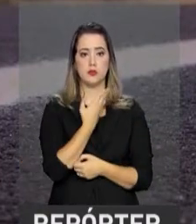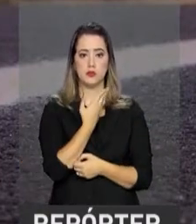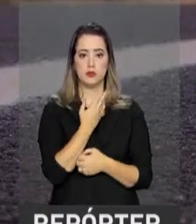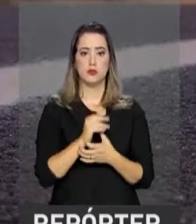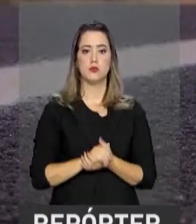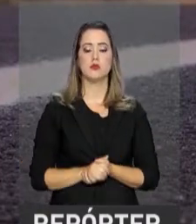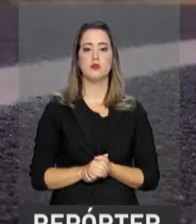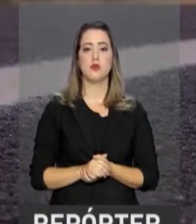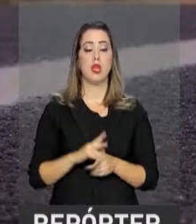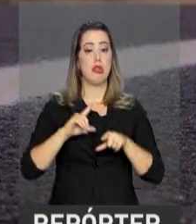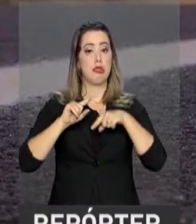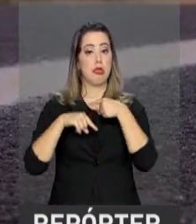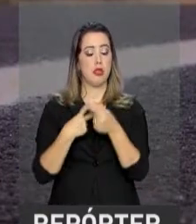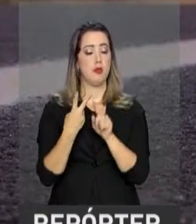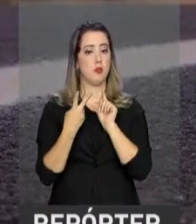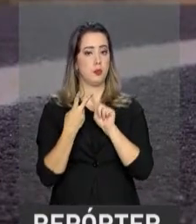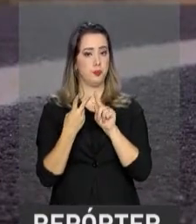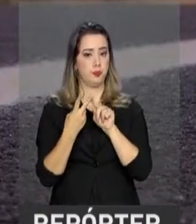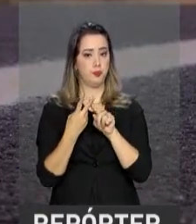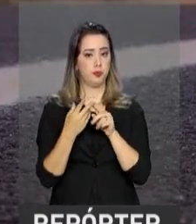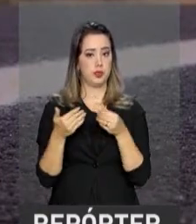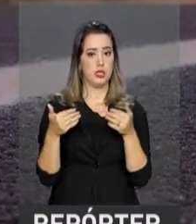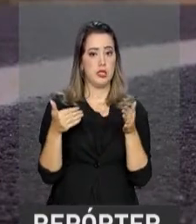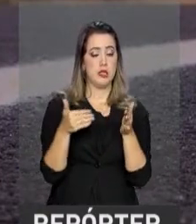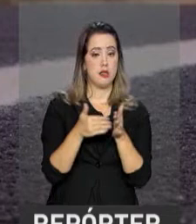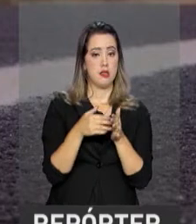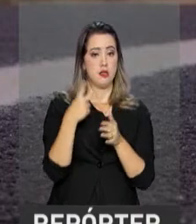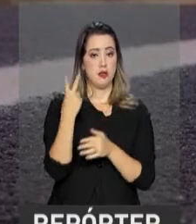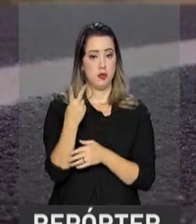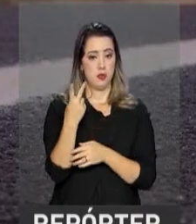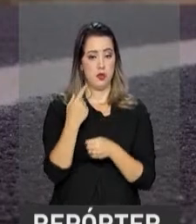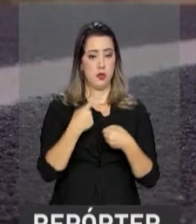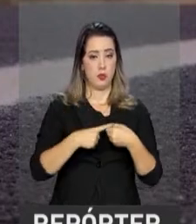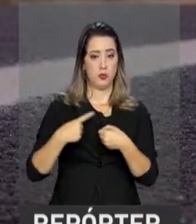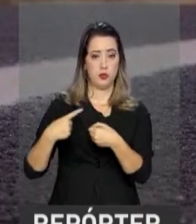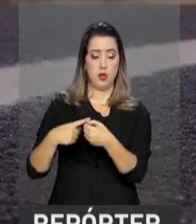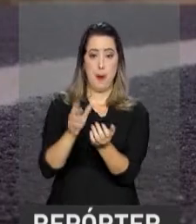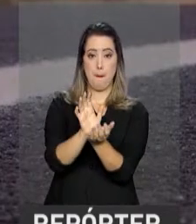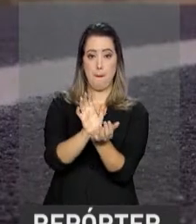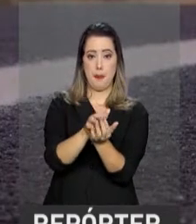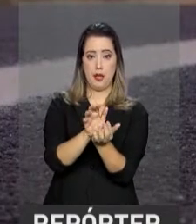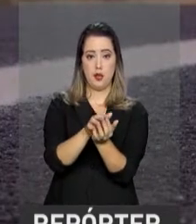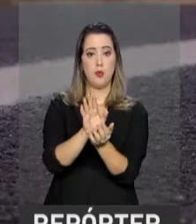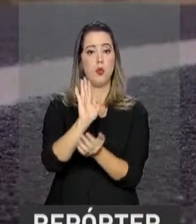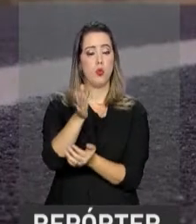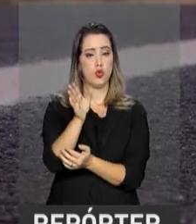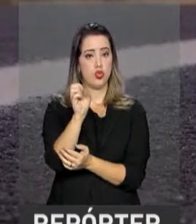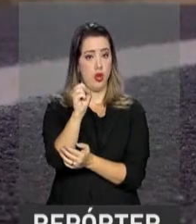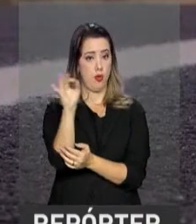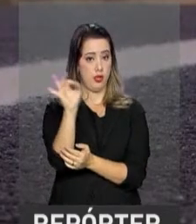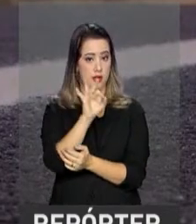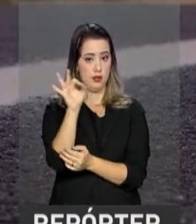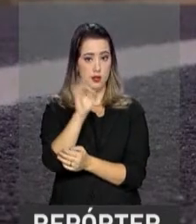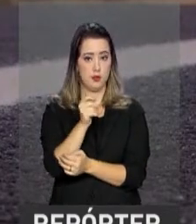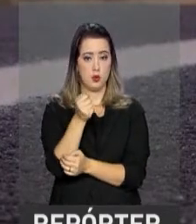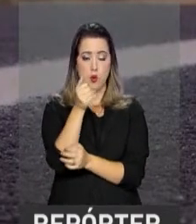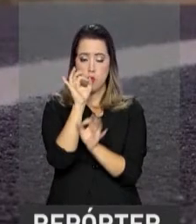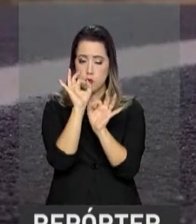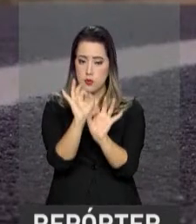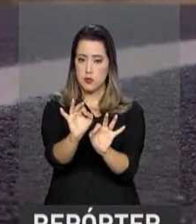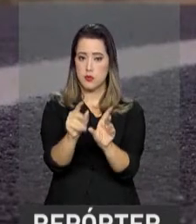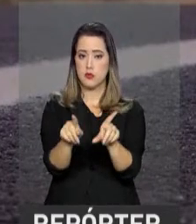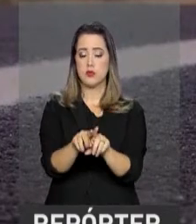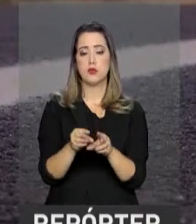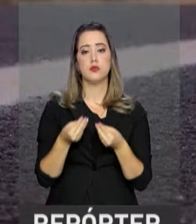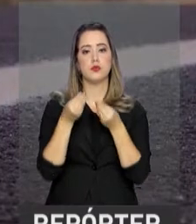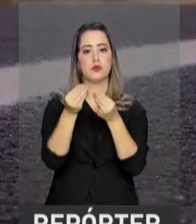a segunda etapa liga canapí ainda já em pernambuco está com 80% das obras concluídas e